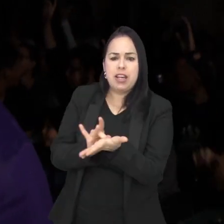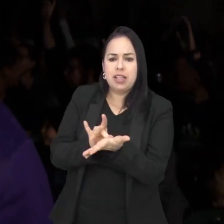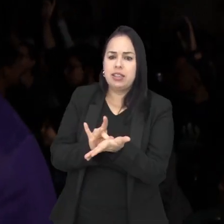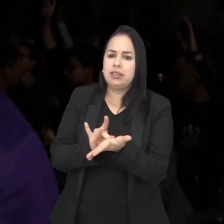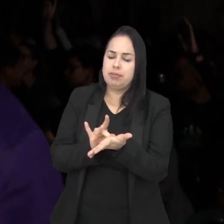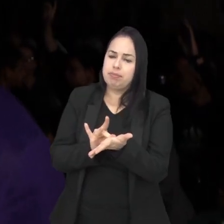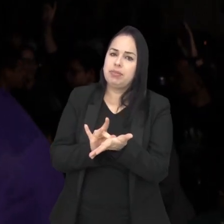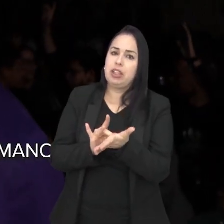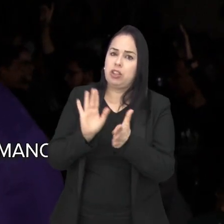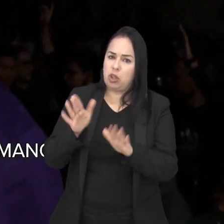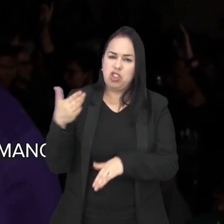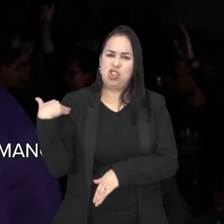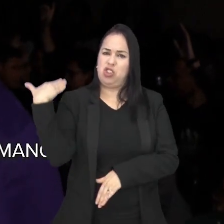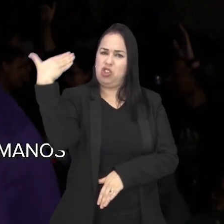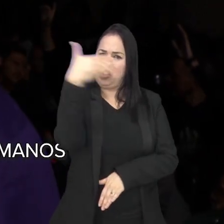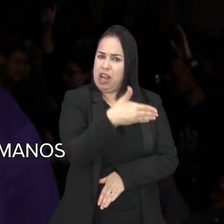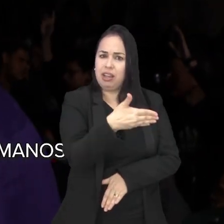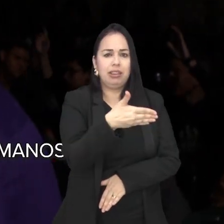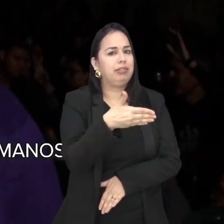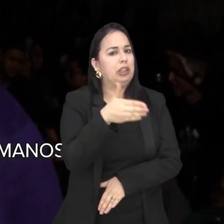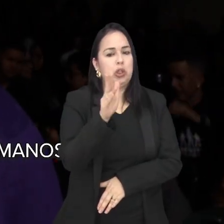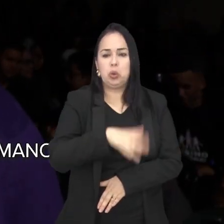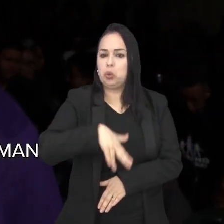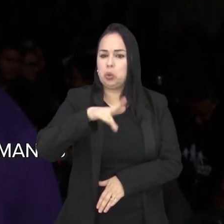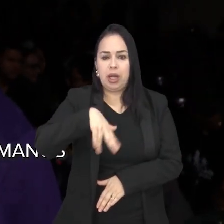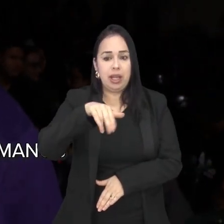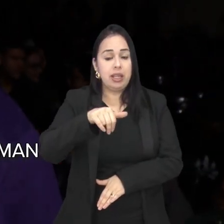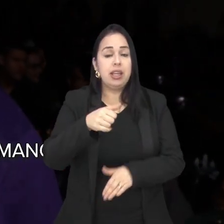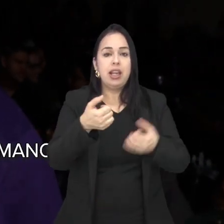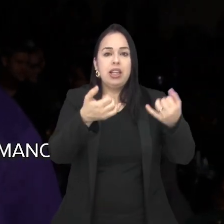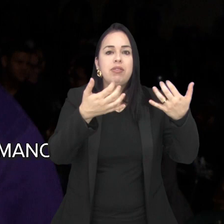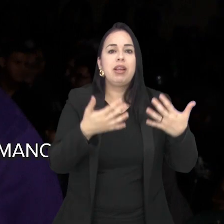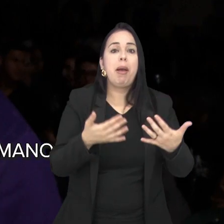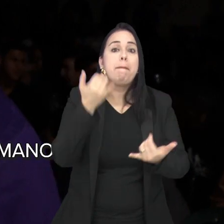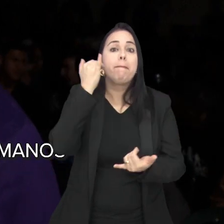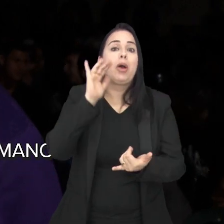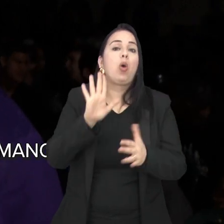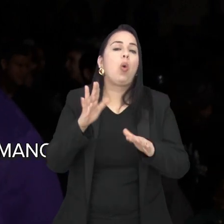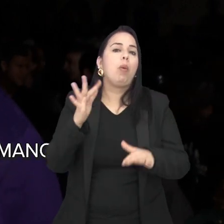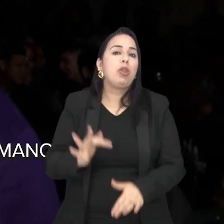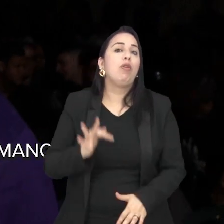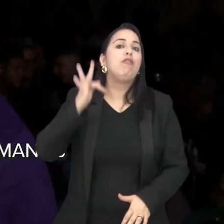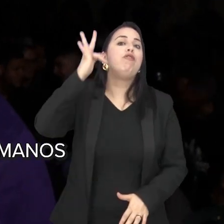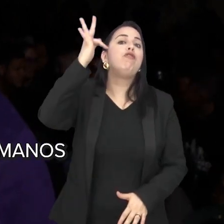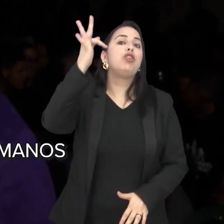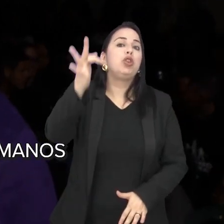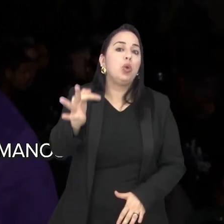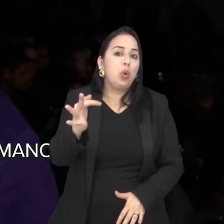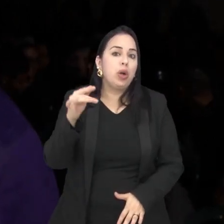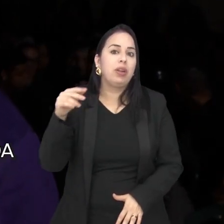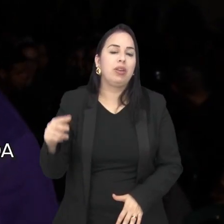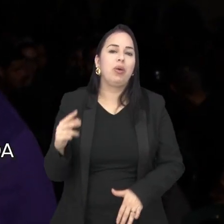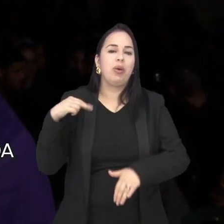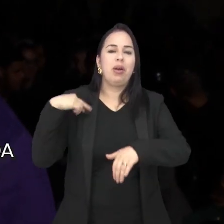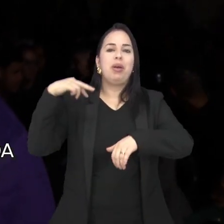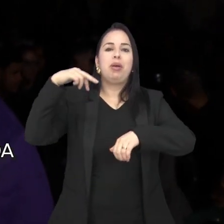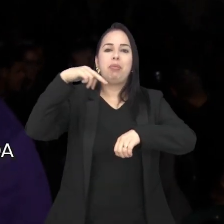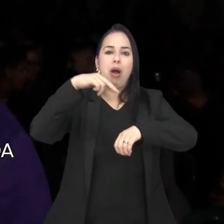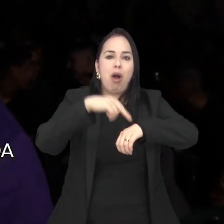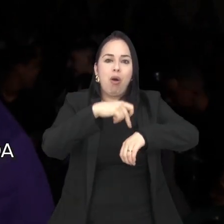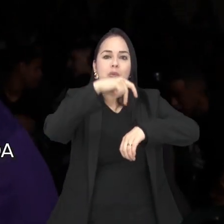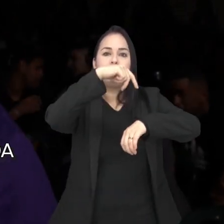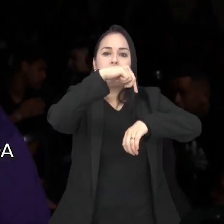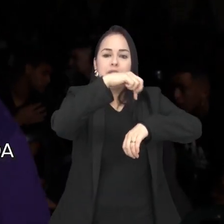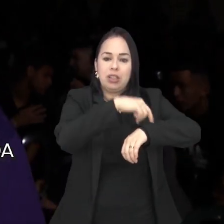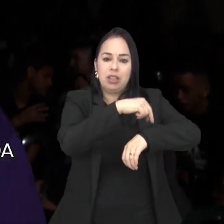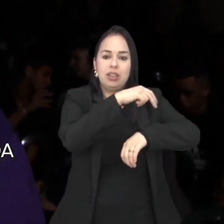yet, but it does tell you what it will look and feel like when humans walk on the surface of Mars in the late